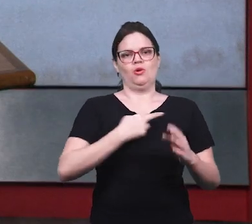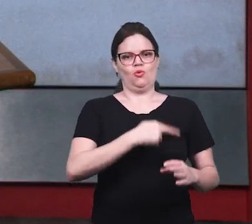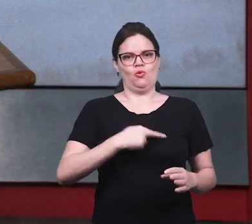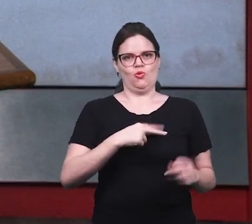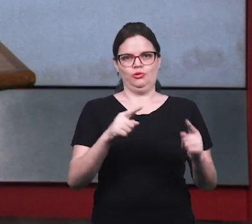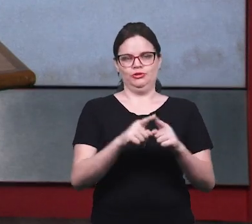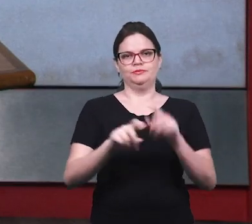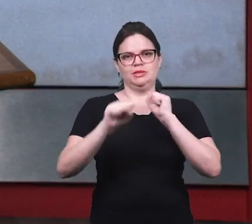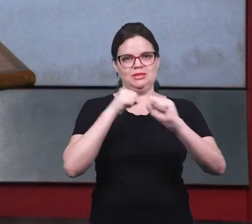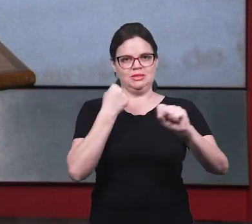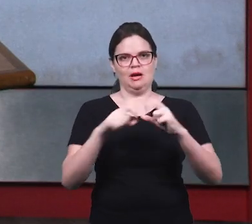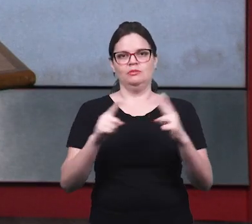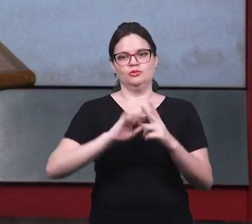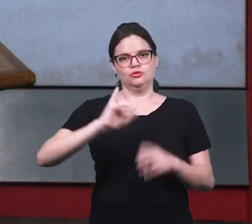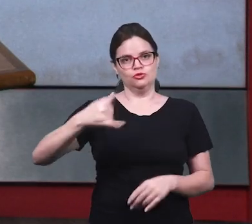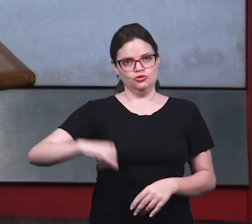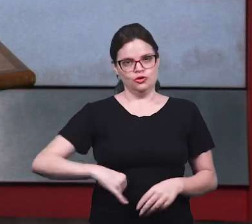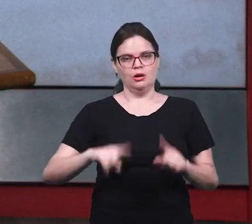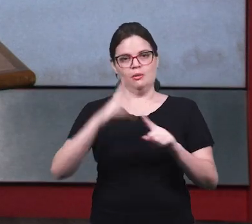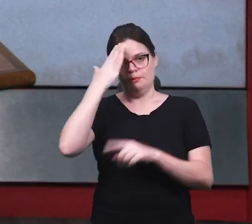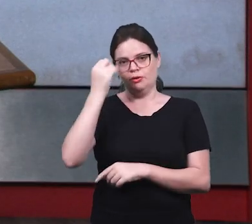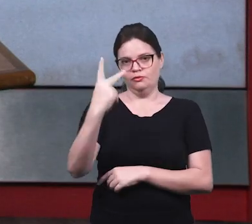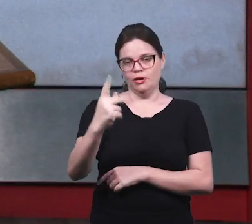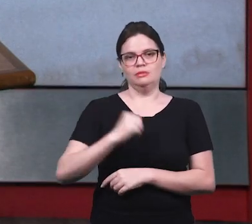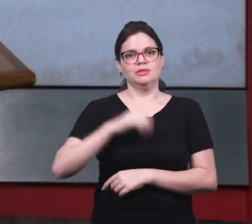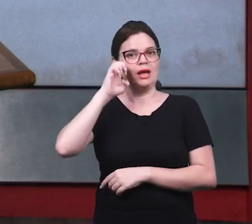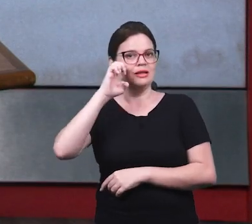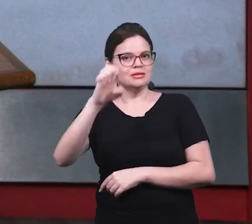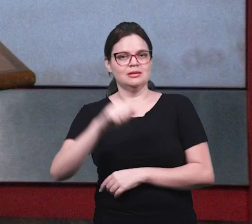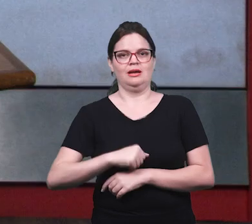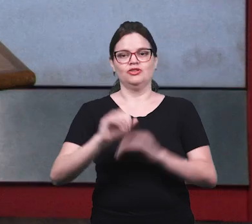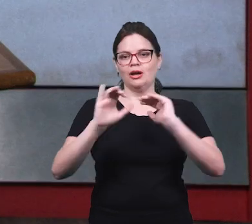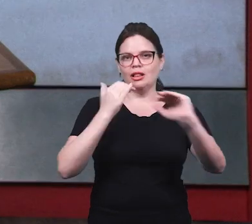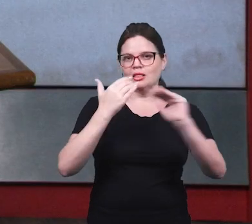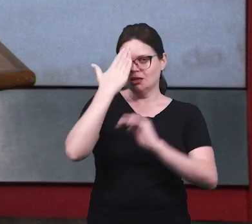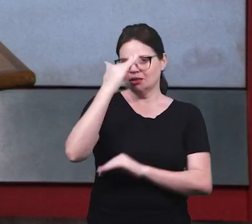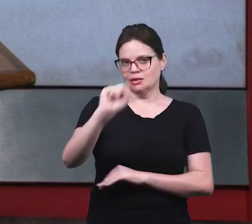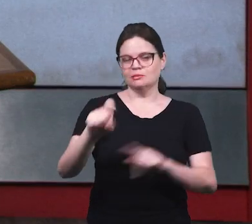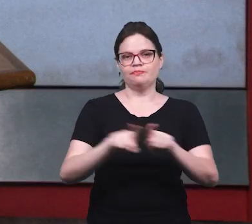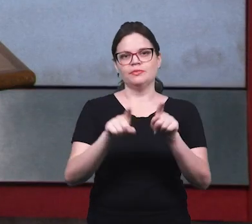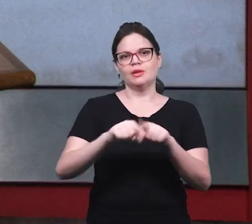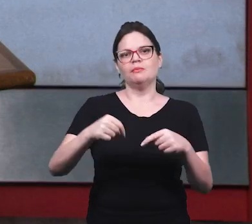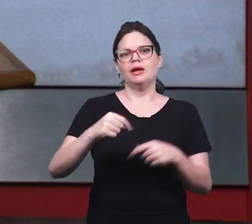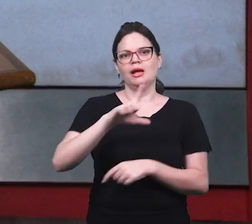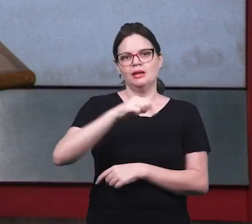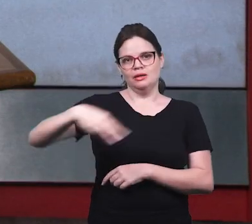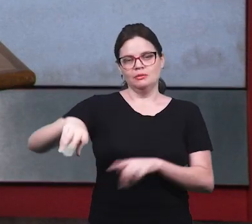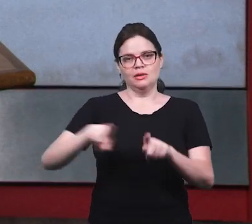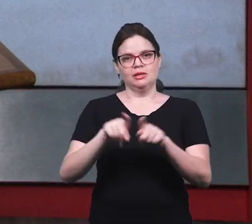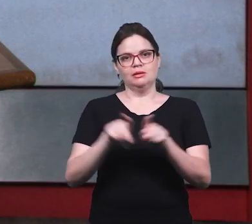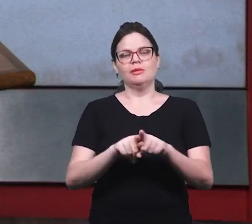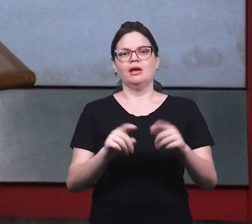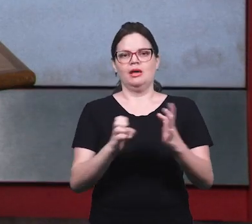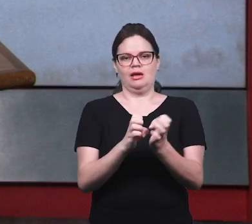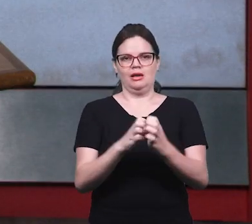Jó, Provérbios, Eclesiastes, Cantares, Lamentações, Ester, Esdras e